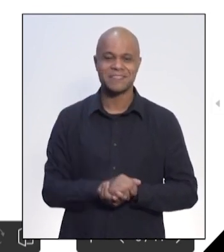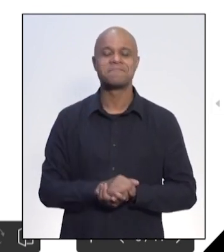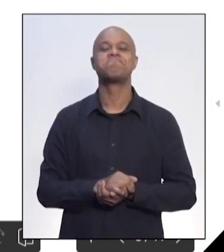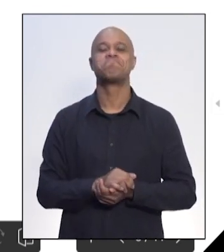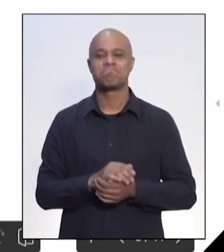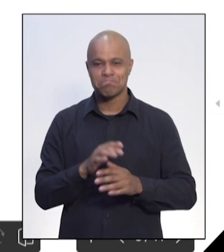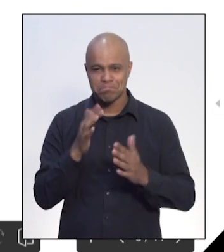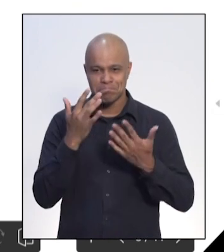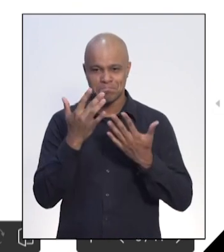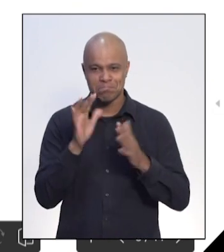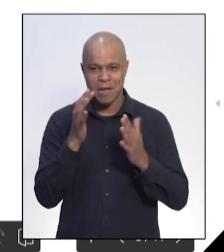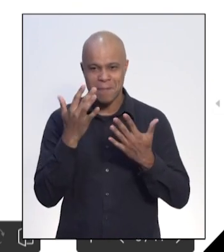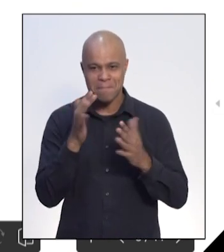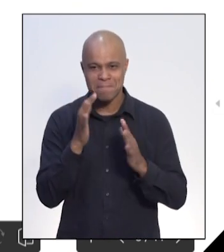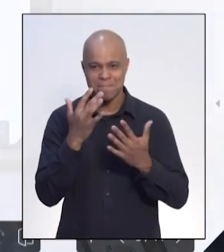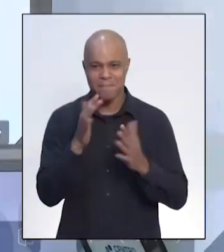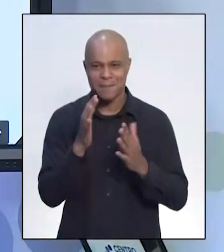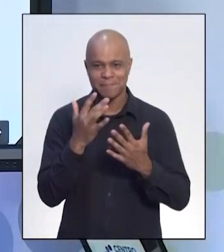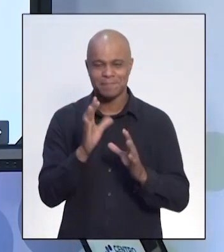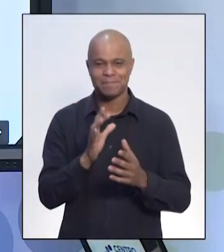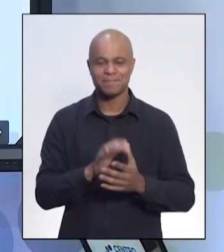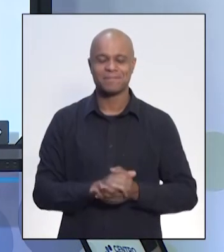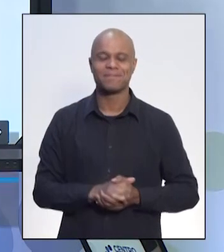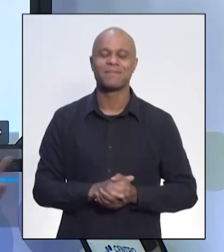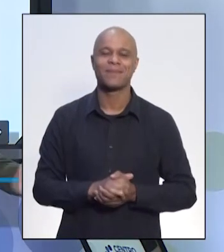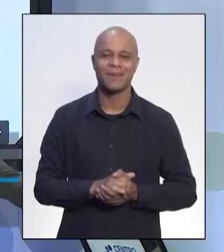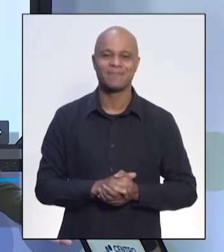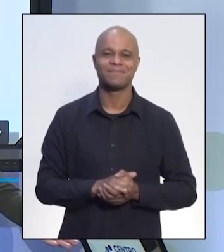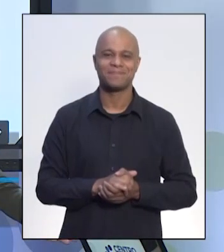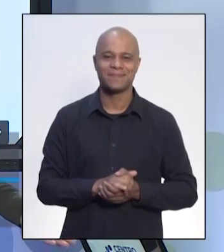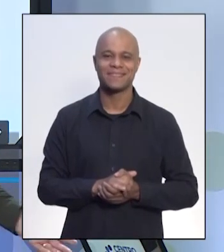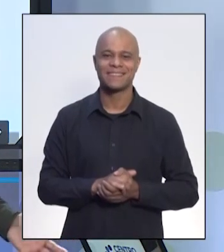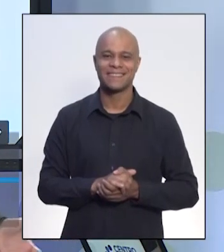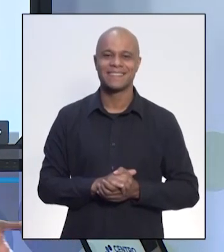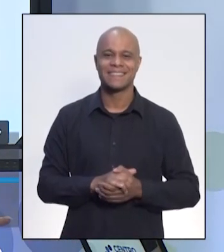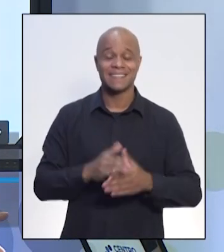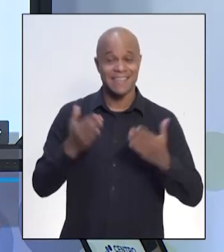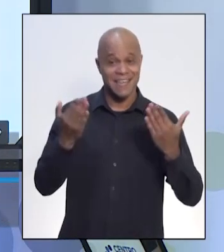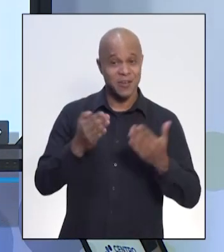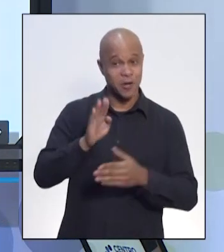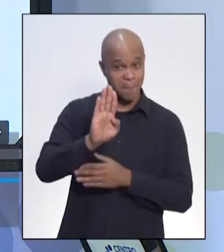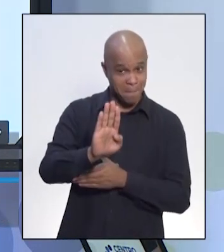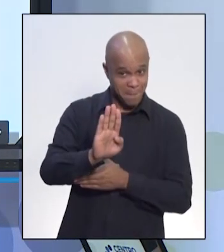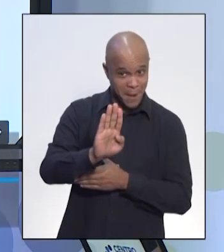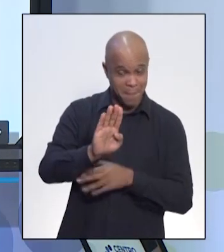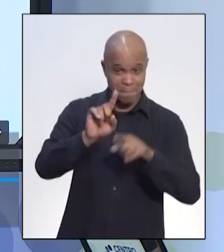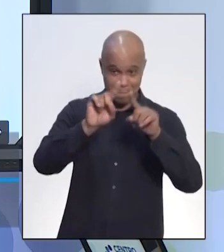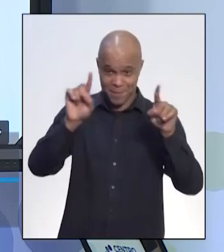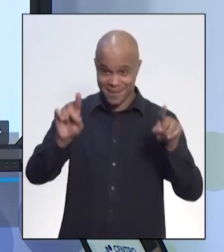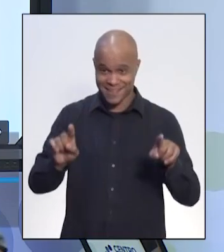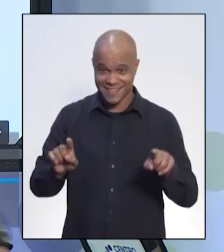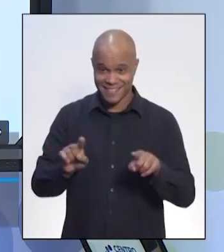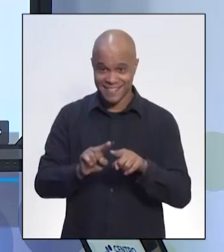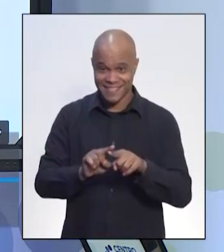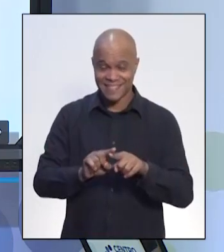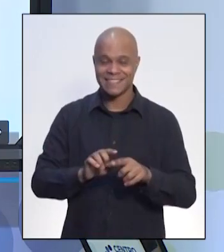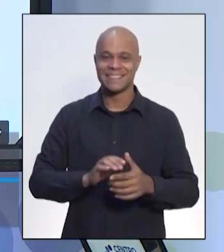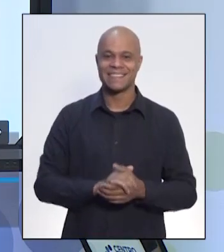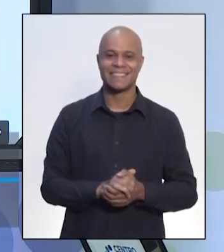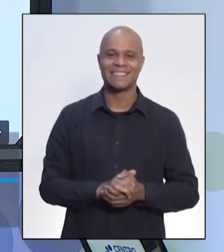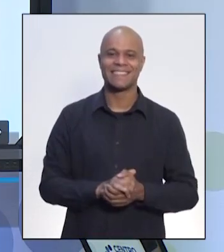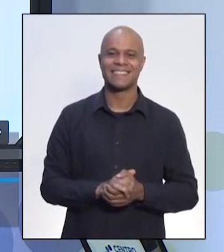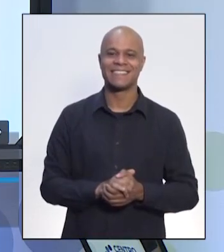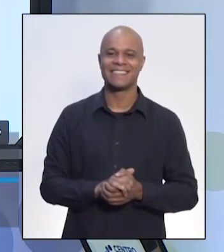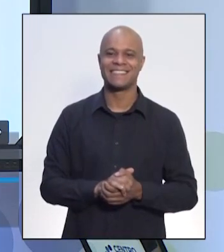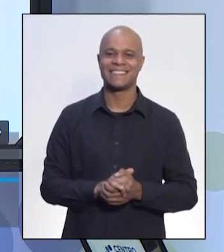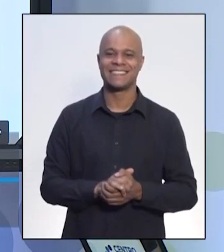quem conseguiu relacionar o y com o x. Agora, vamos para o item B, que é a área, lembra? Então, o item B, por favor,